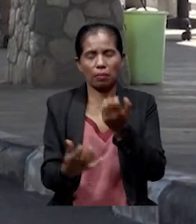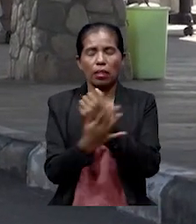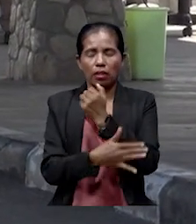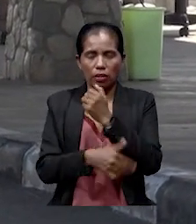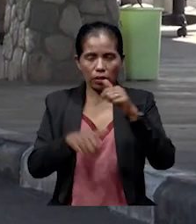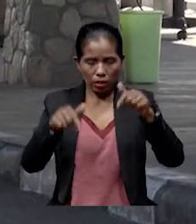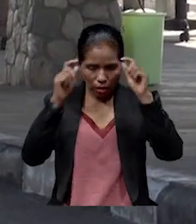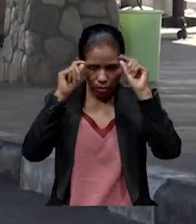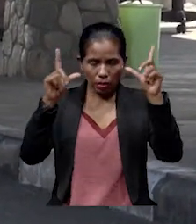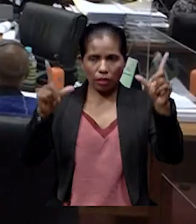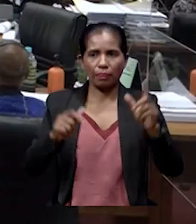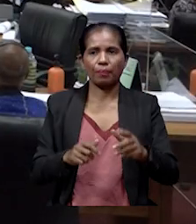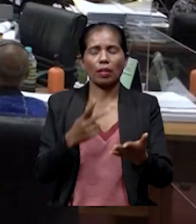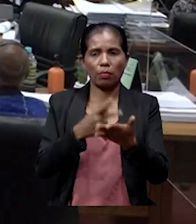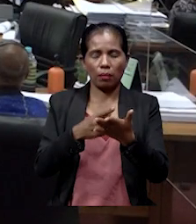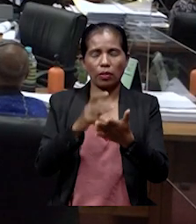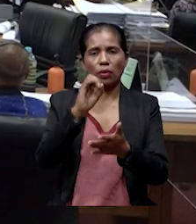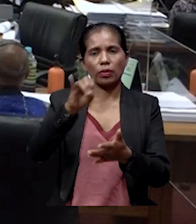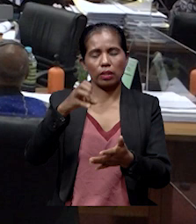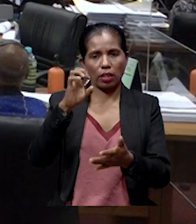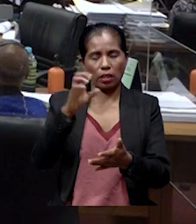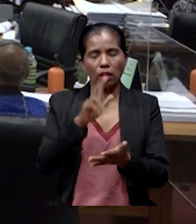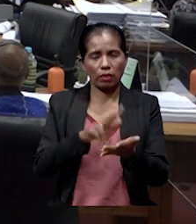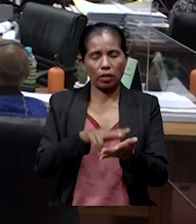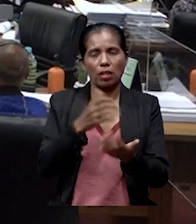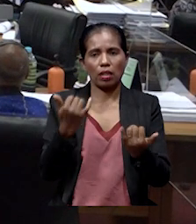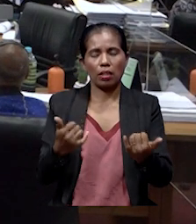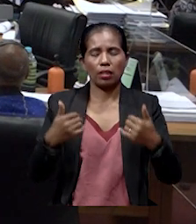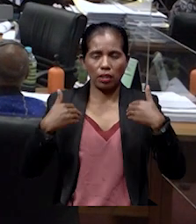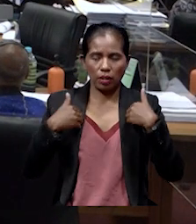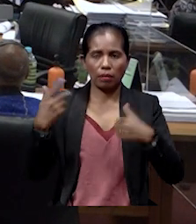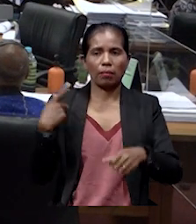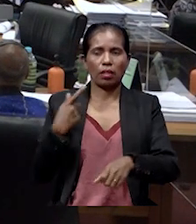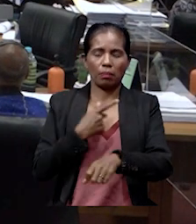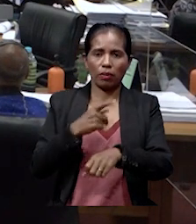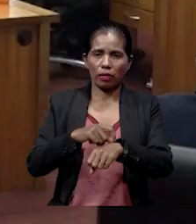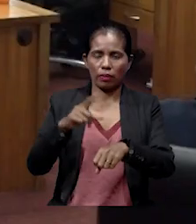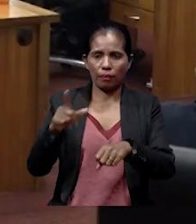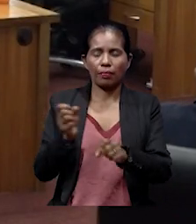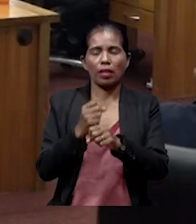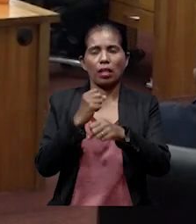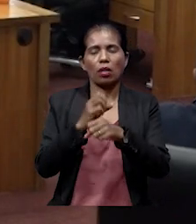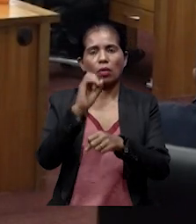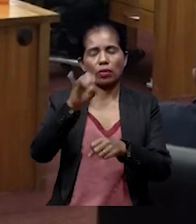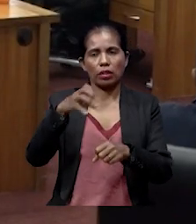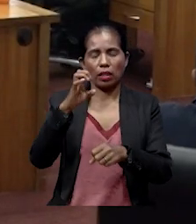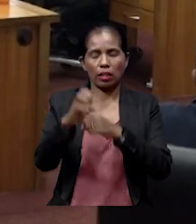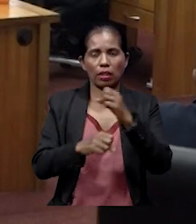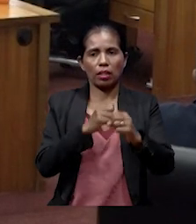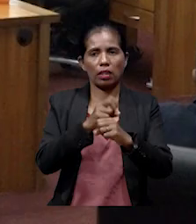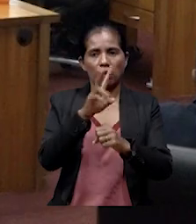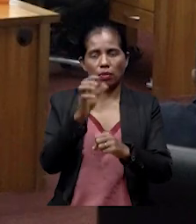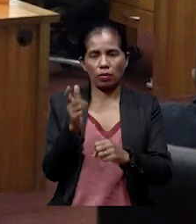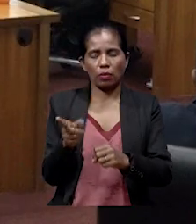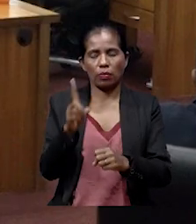Timor-Leste. O proposto orçamento ratificativo nebe da Daune e ha ona Parlamento Nacional, ha o orçamento geral estado tinangrihun